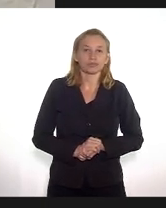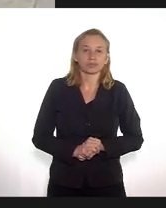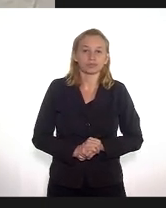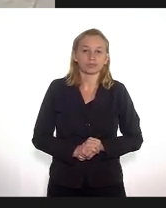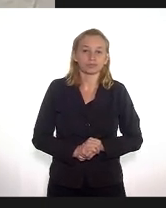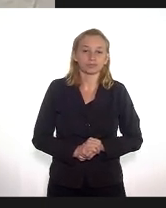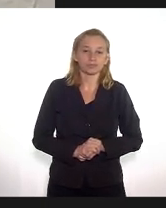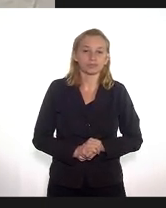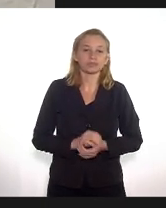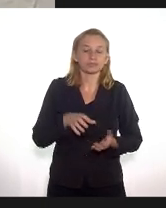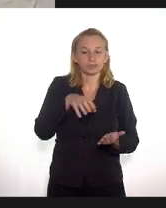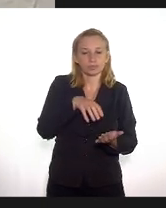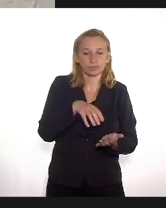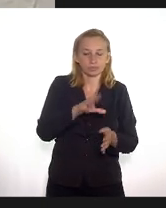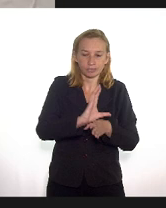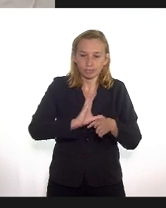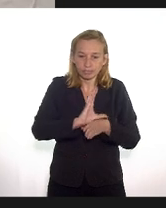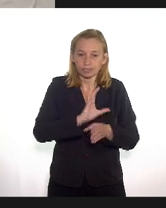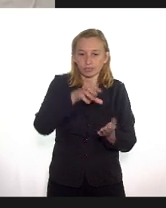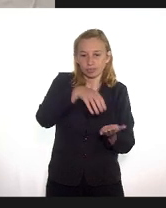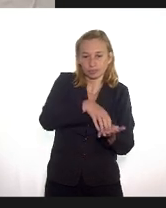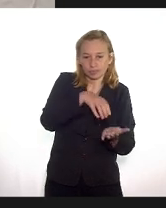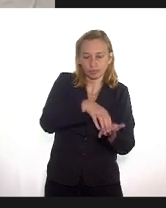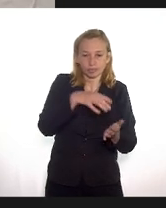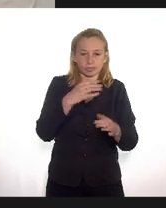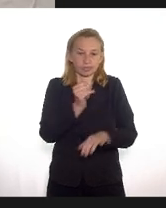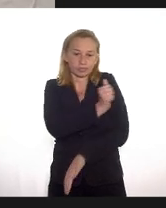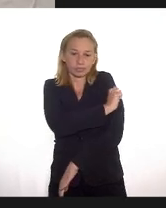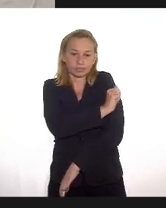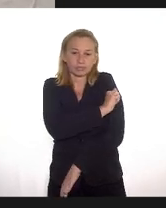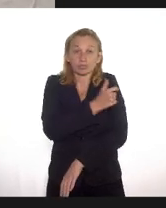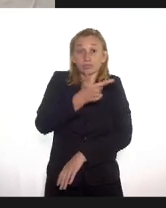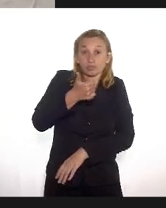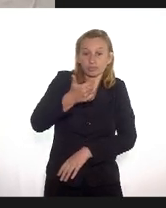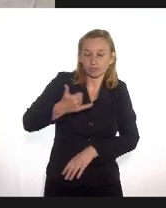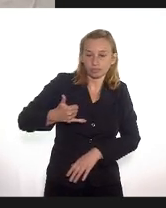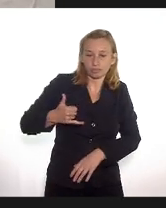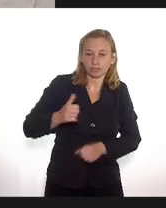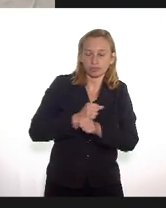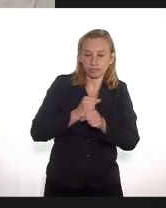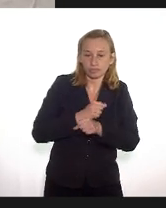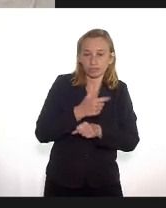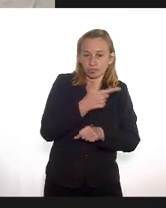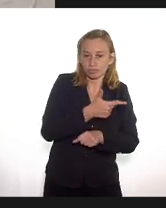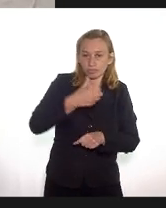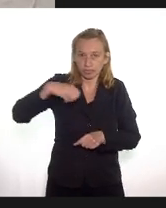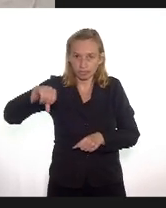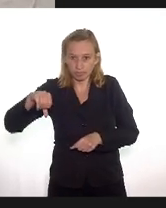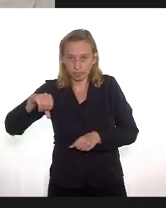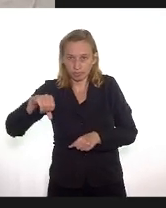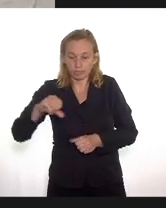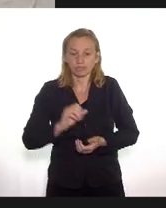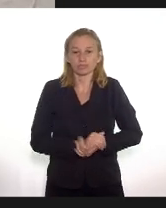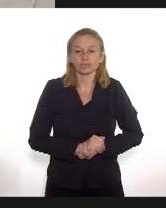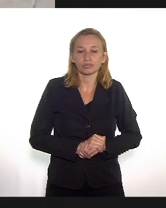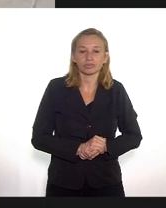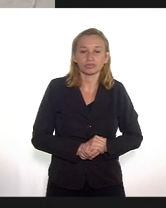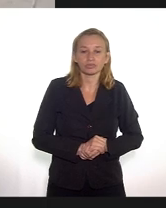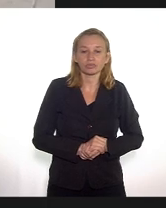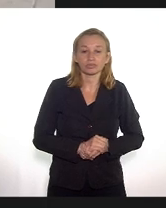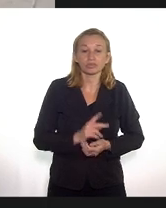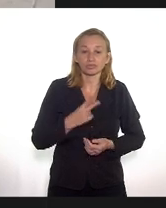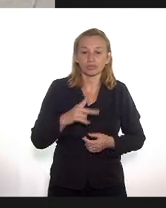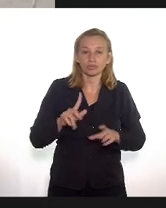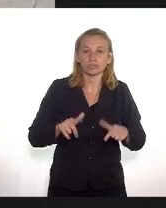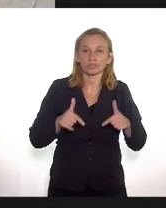Conselho Central dos Estudantes, ela já vai estar fazendo agora 12 anos, né, o Conselho, desde 2009, efetivamente tem a sua